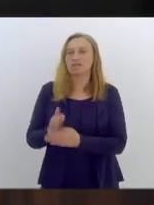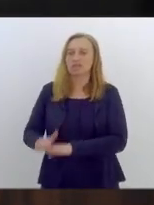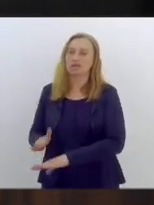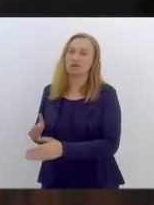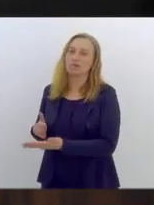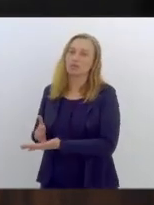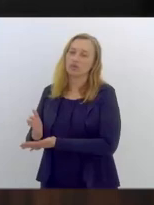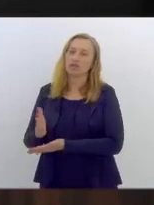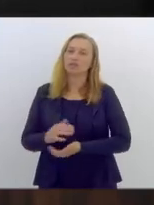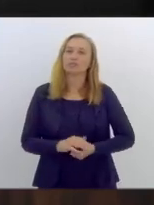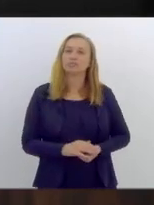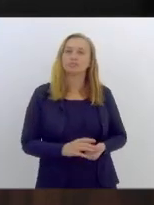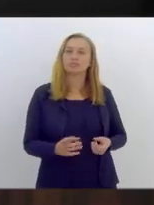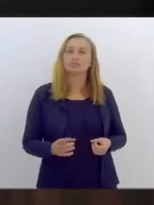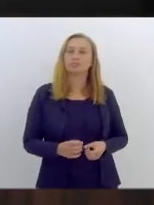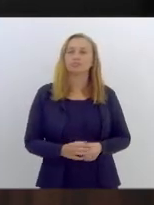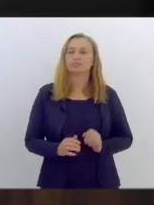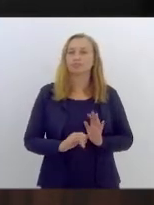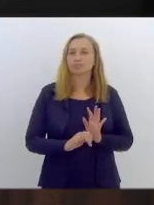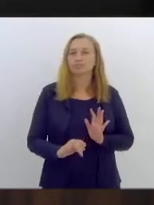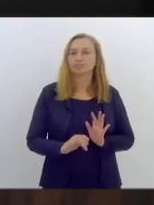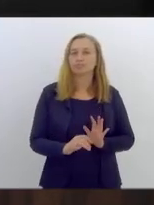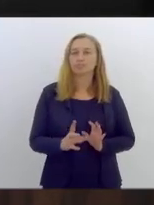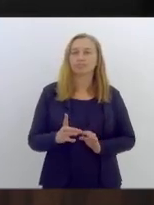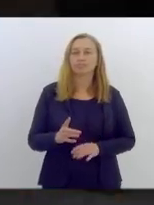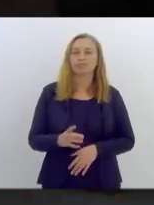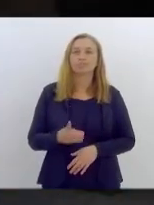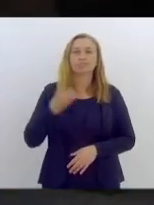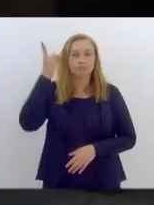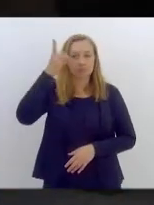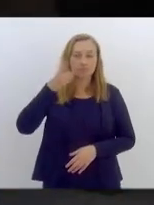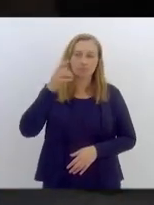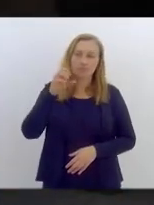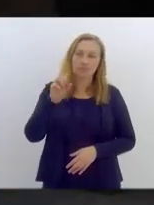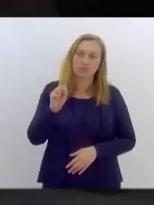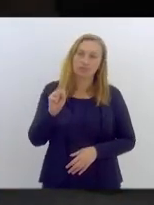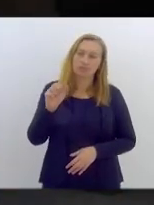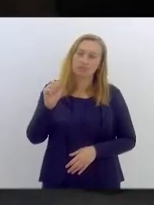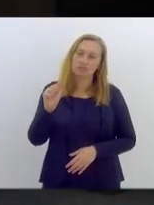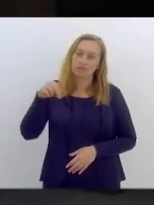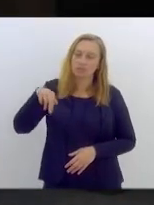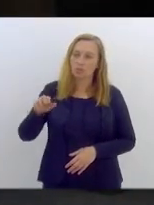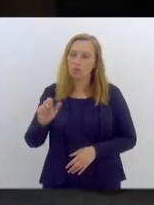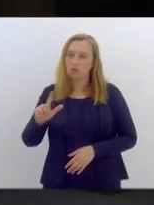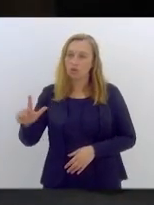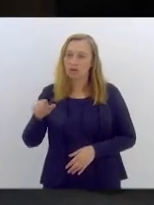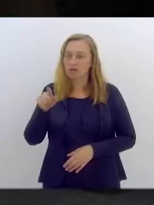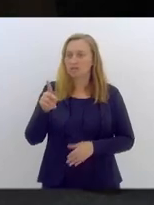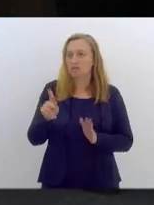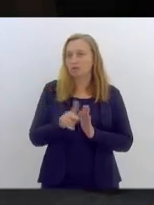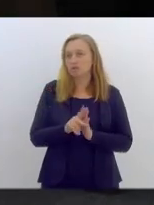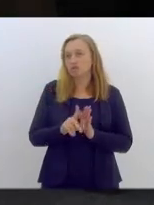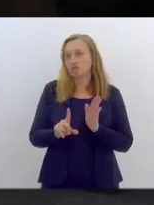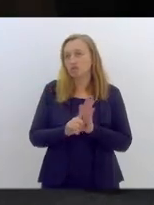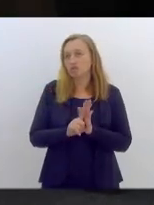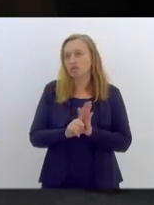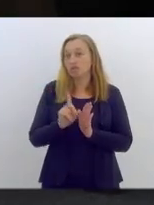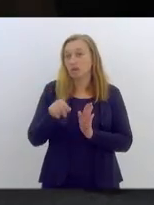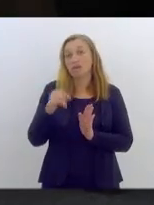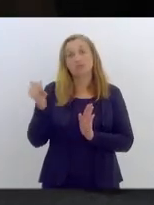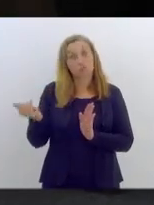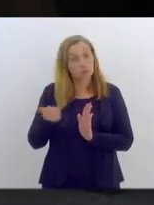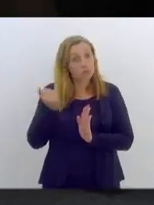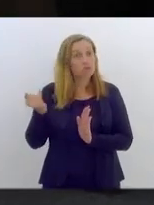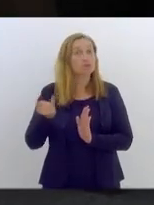estão. Aprovado, vai autógrafo. Deputado Samuel. Olha só, esse projeto de lei, ele é muito